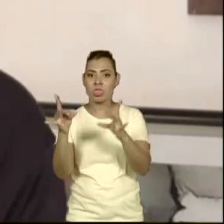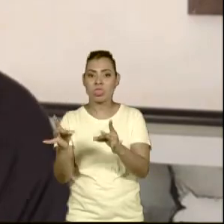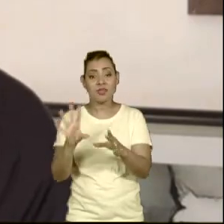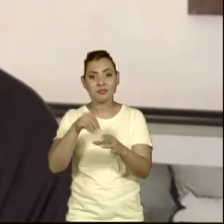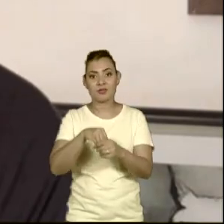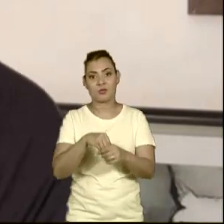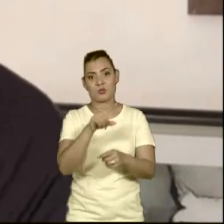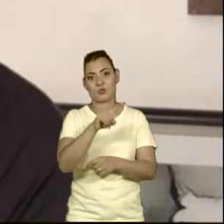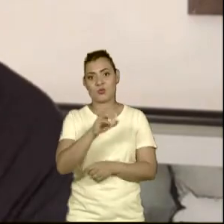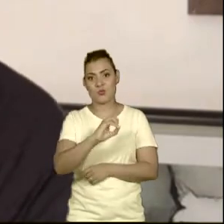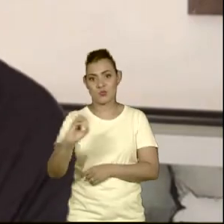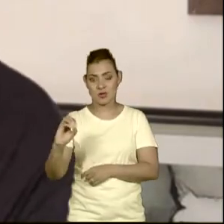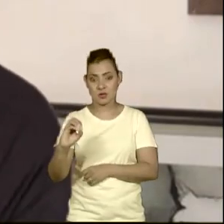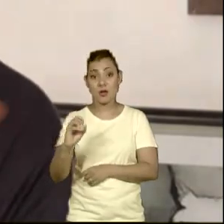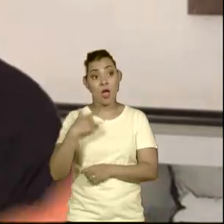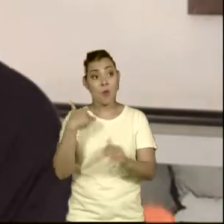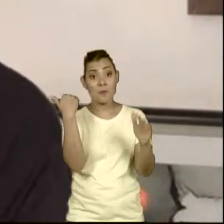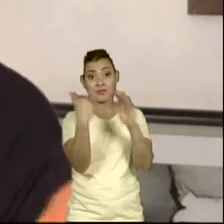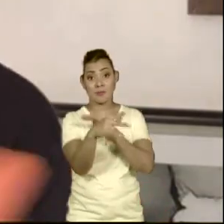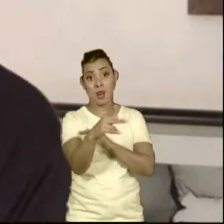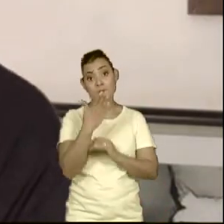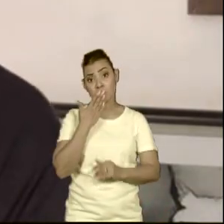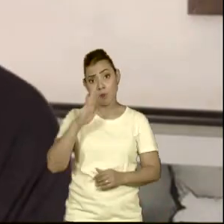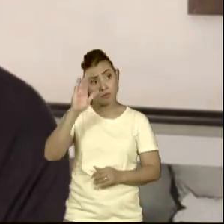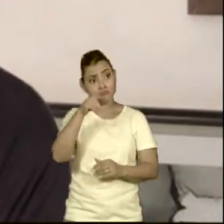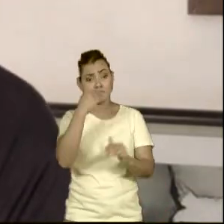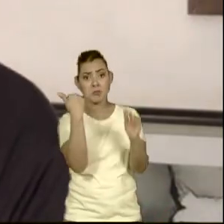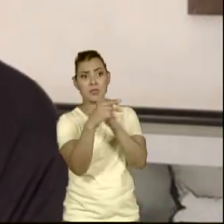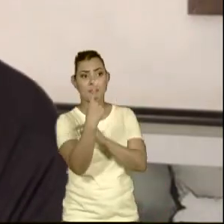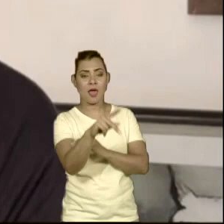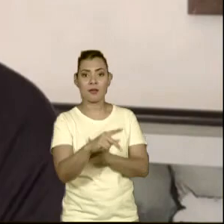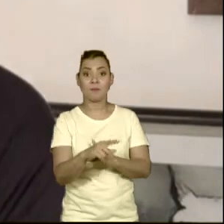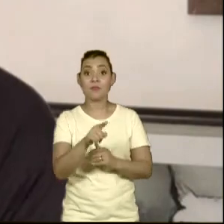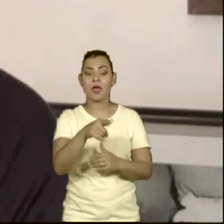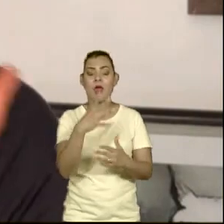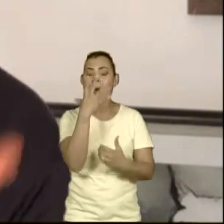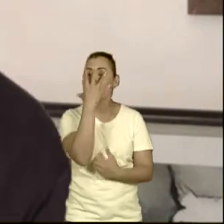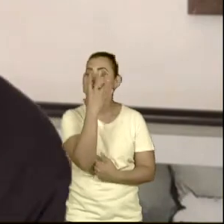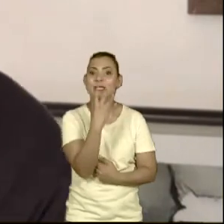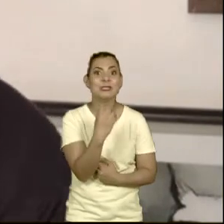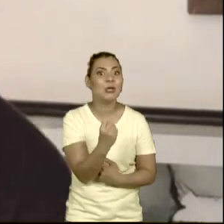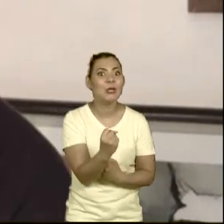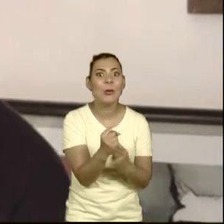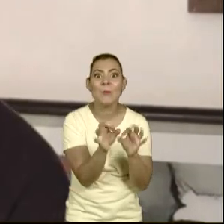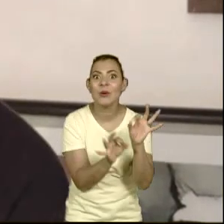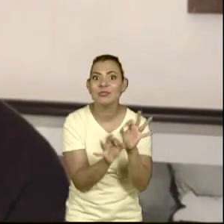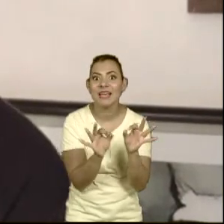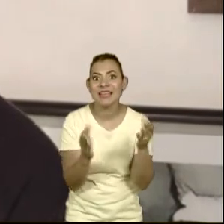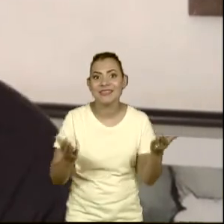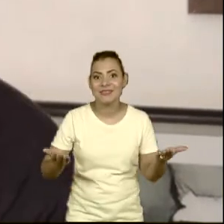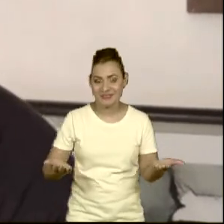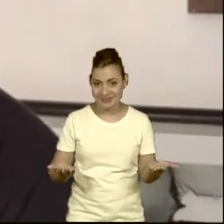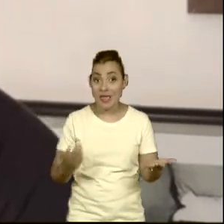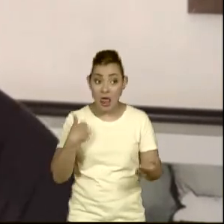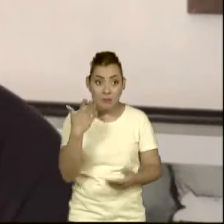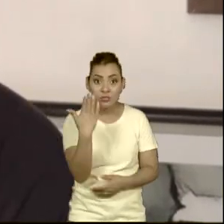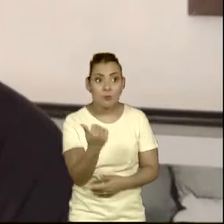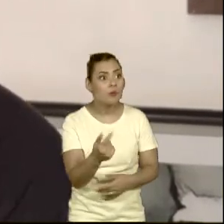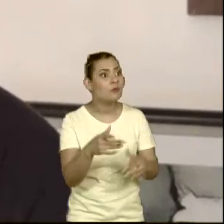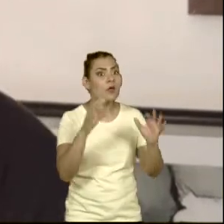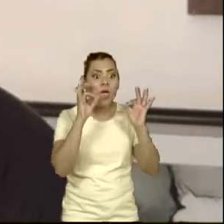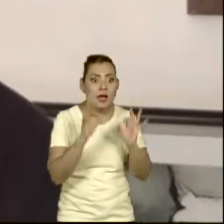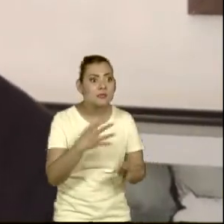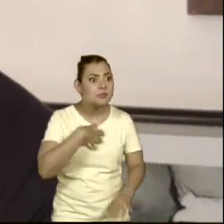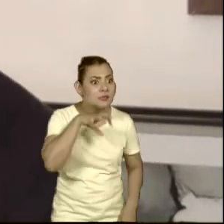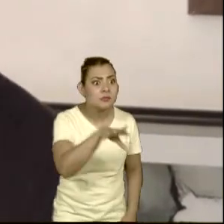no zoológico. E eu mandei para ela, cumpri o prometido e mandei no mesmo dia. E ela se apaixonou pelo projeto. Ela me chamou lá e falou, Fernando,